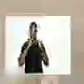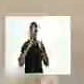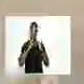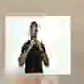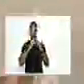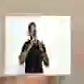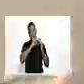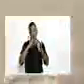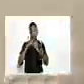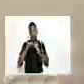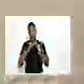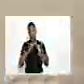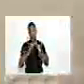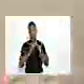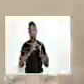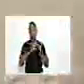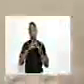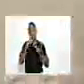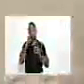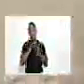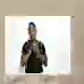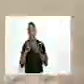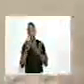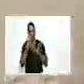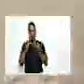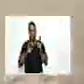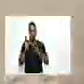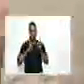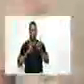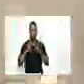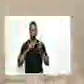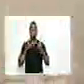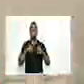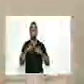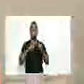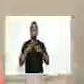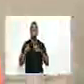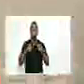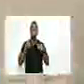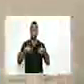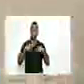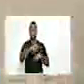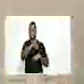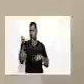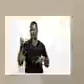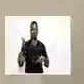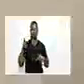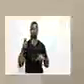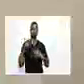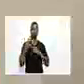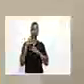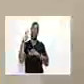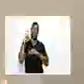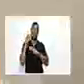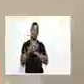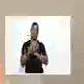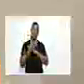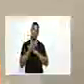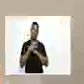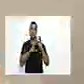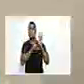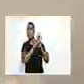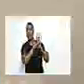moradores coletivos que são apartamentos eles tê que ter o contê aí nós vamos até precisar da ajudas suas que nós não temos uma